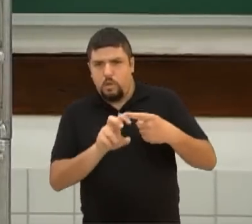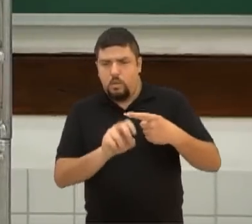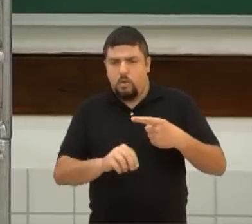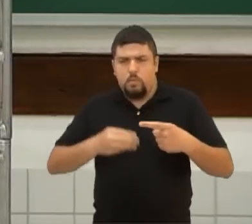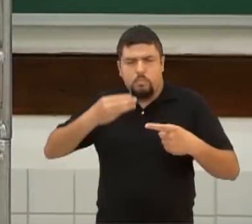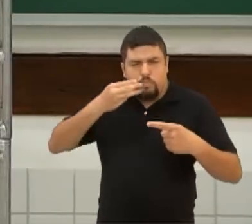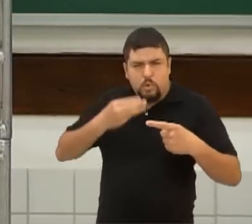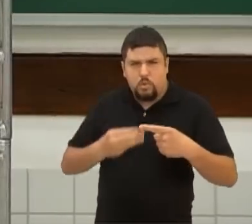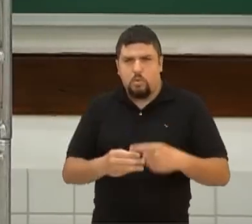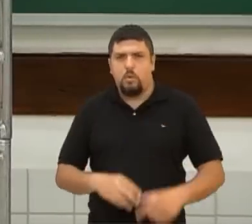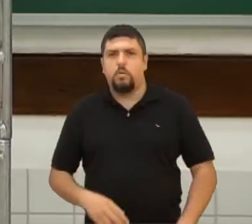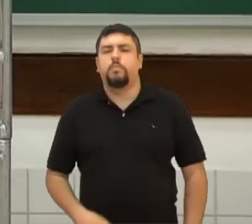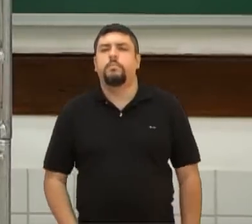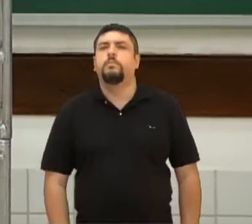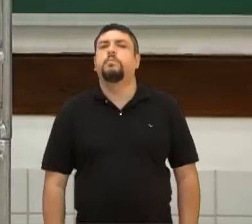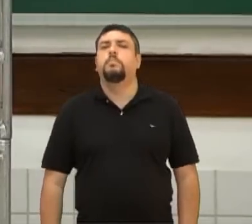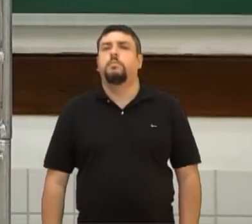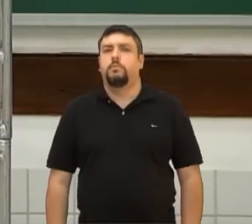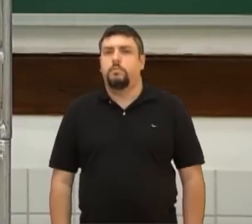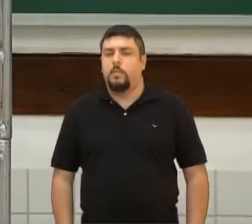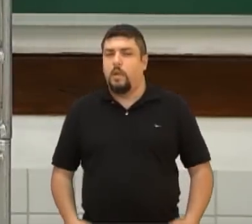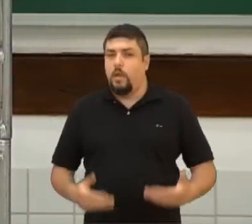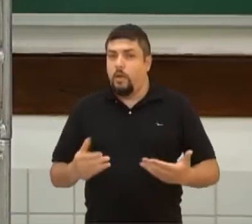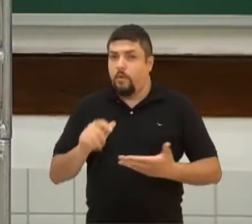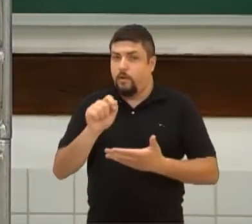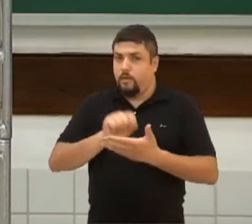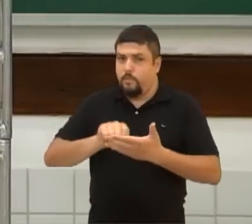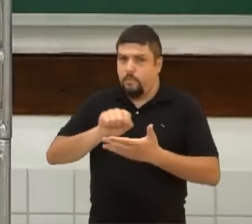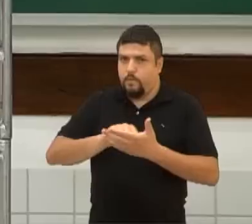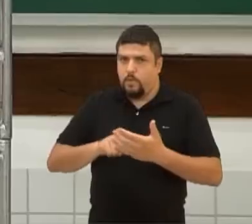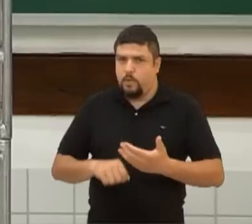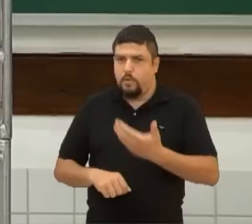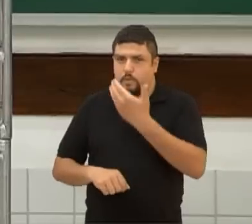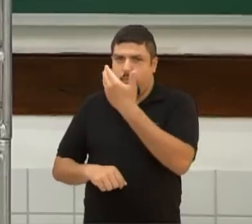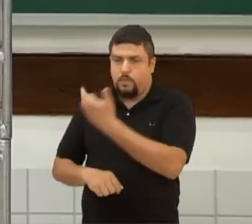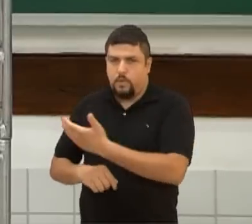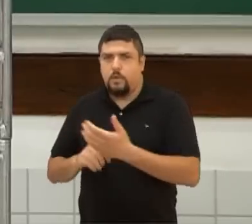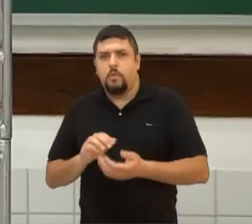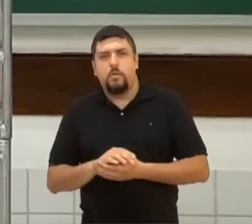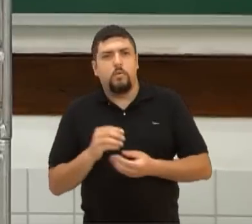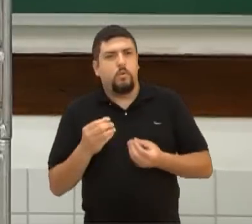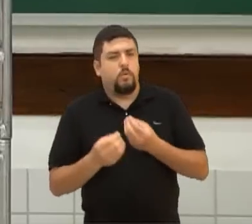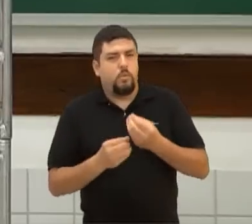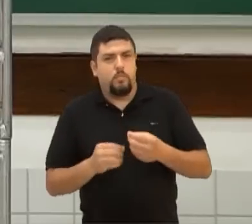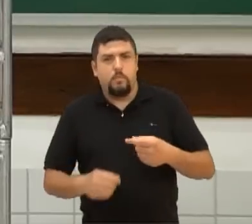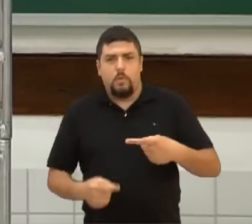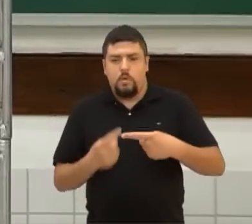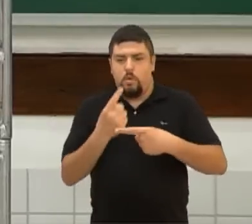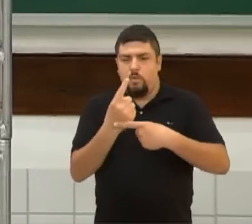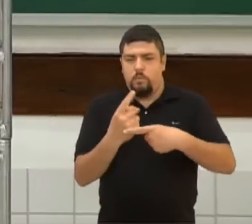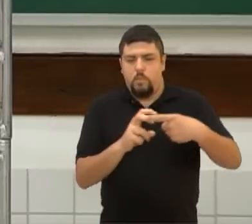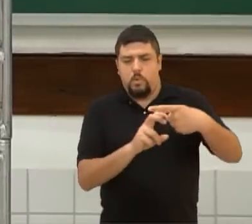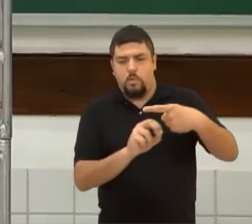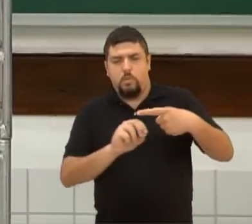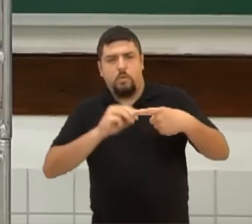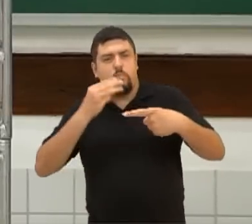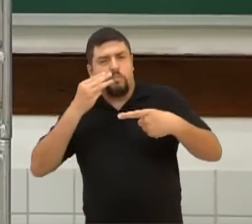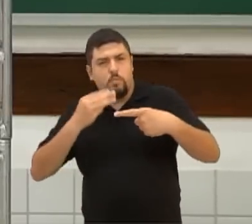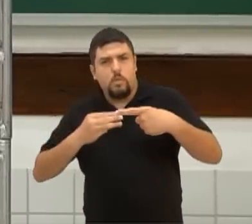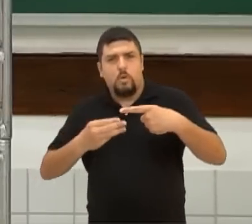em número decimal, até a professora vai escrever esse número decimal, isso aqui, em número decimal, ele é